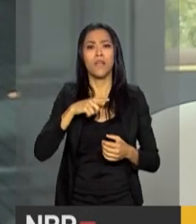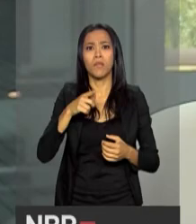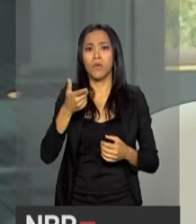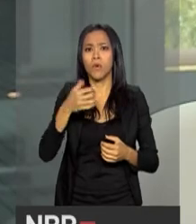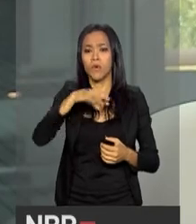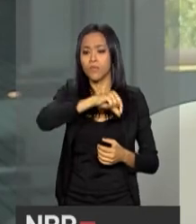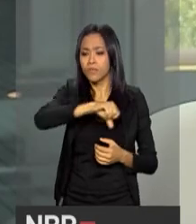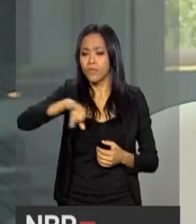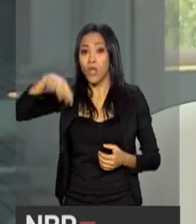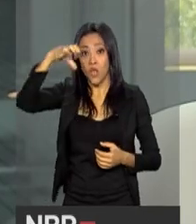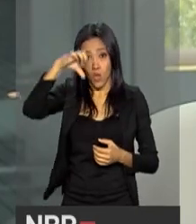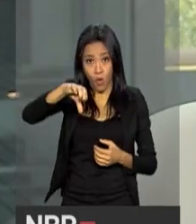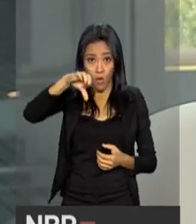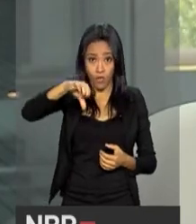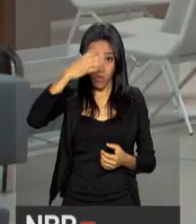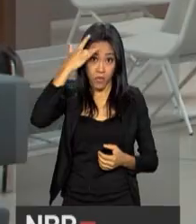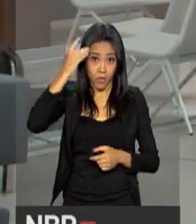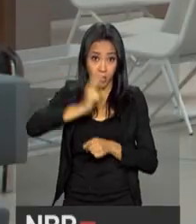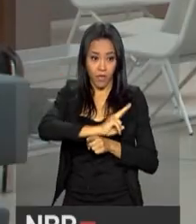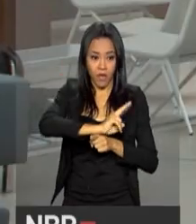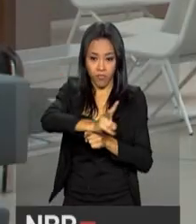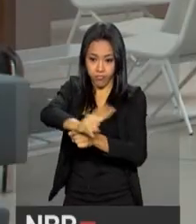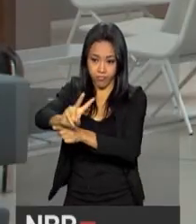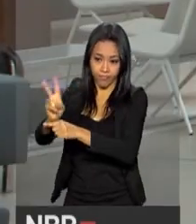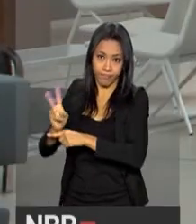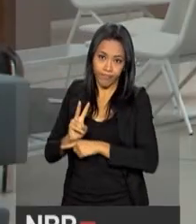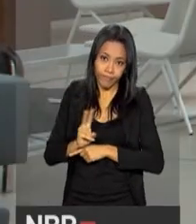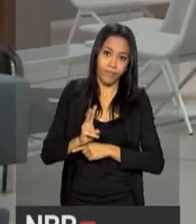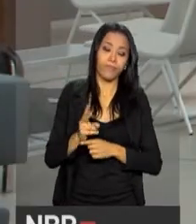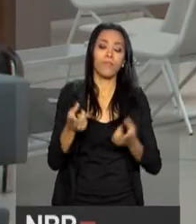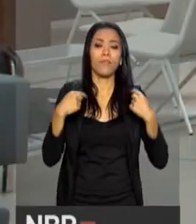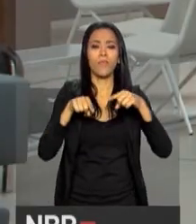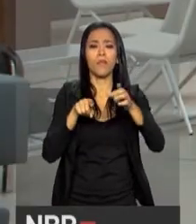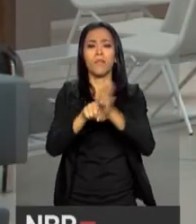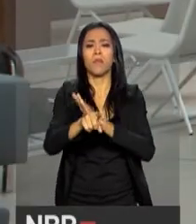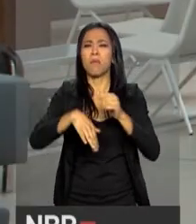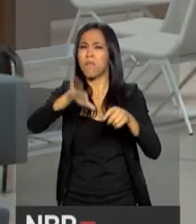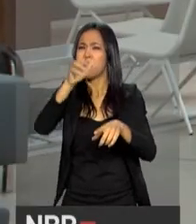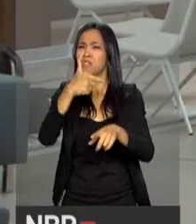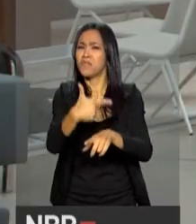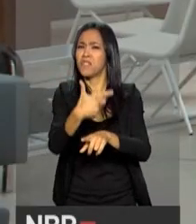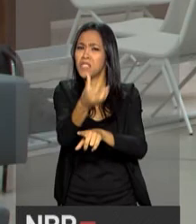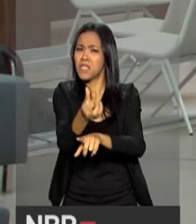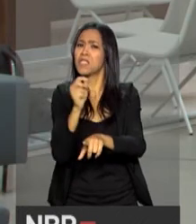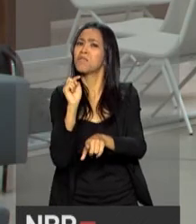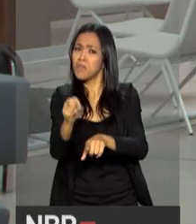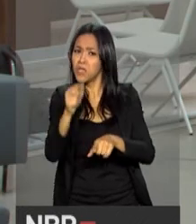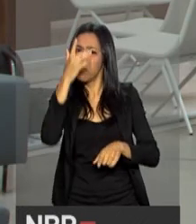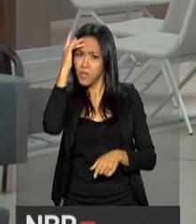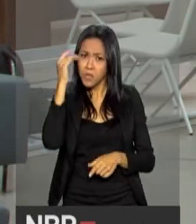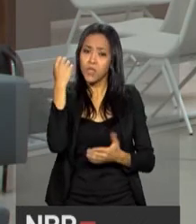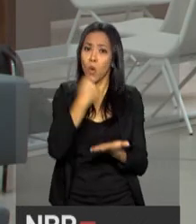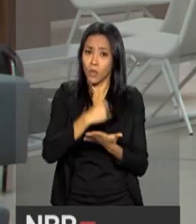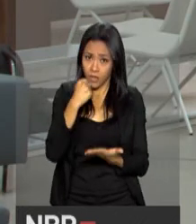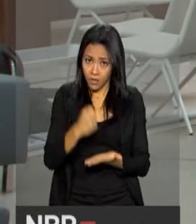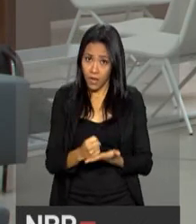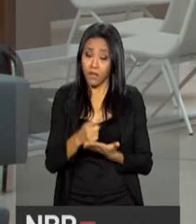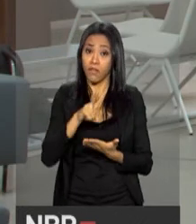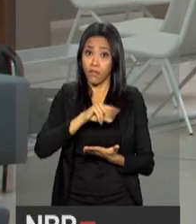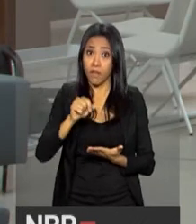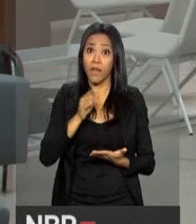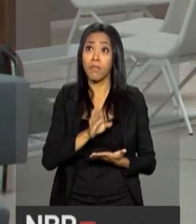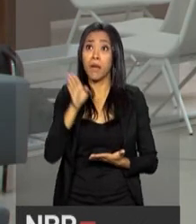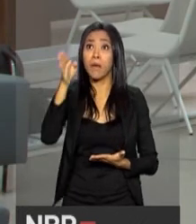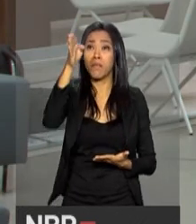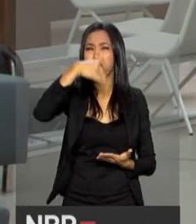nove agentes de supervisão e esses mais de 26 mil profissionais que foram contratados vão atuar em mais de